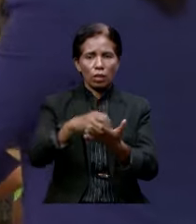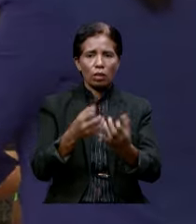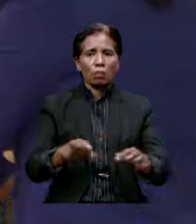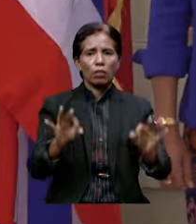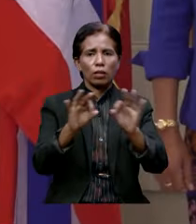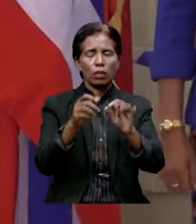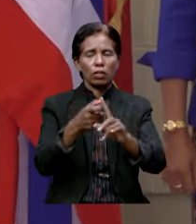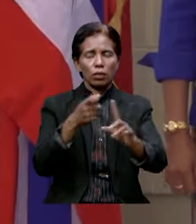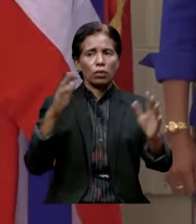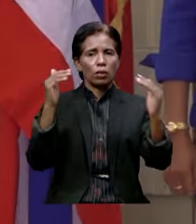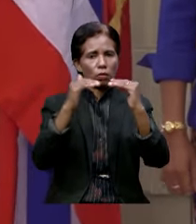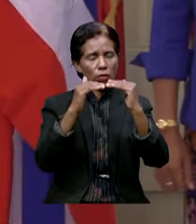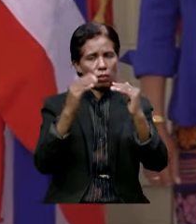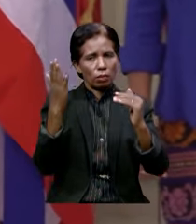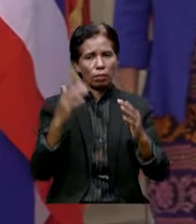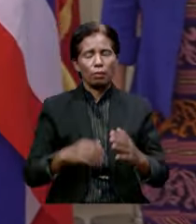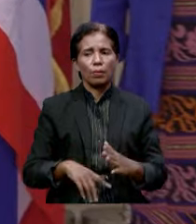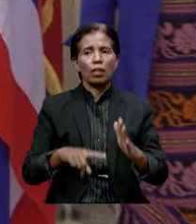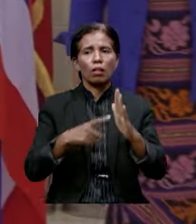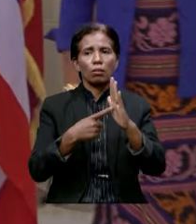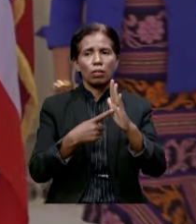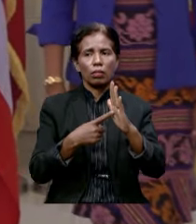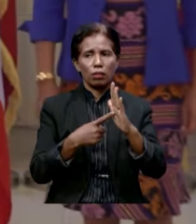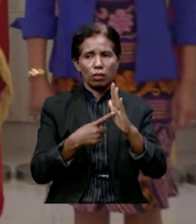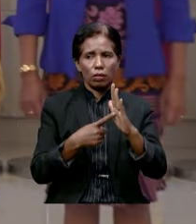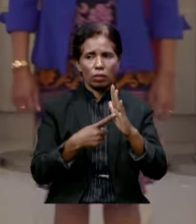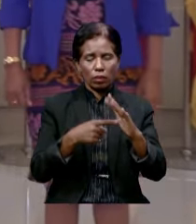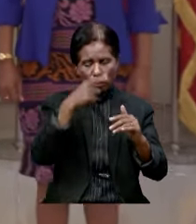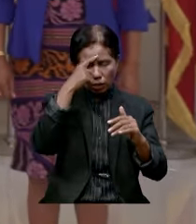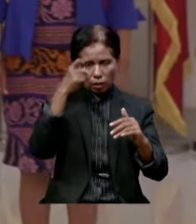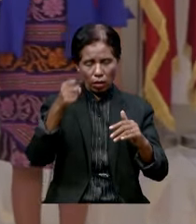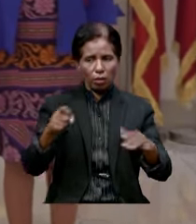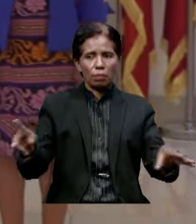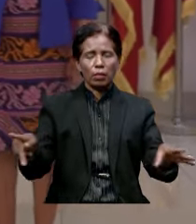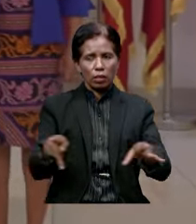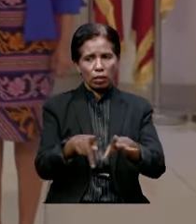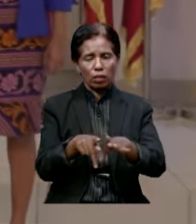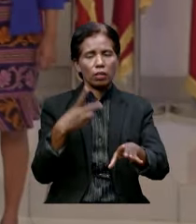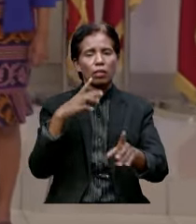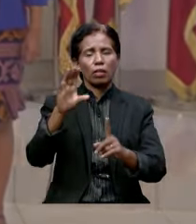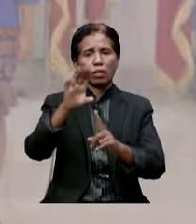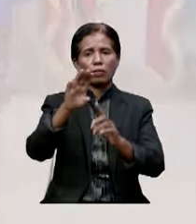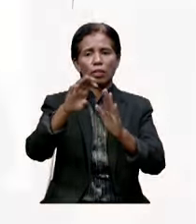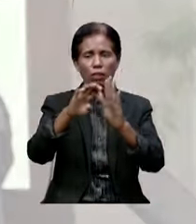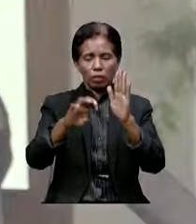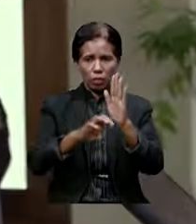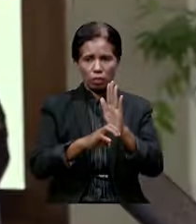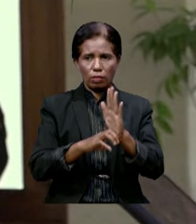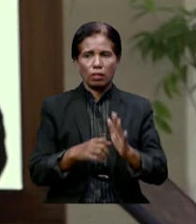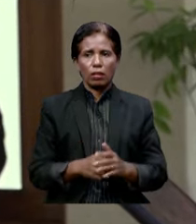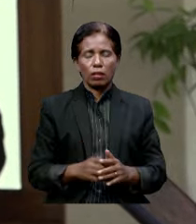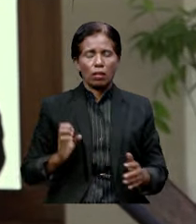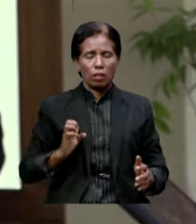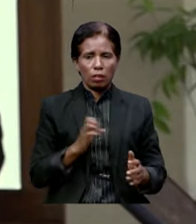russo encontro refere. A rua na UEM, que tem uma credencial, representa o chefe de Estado.